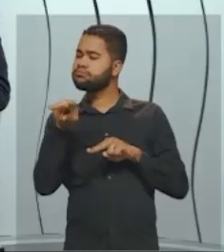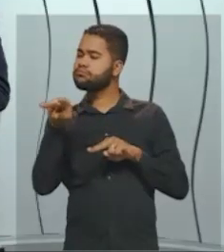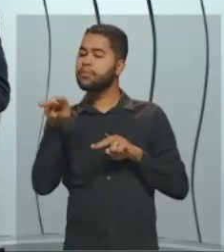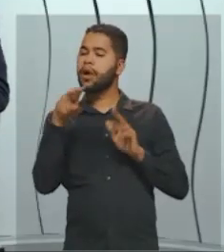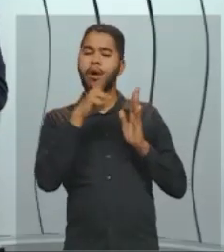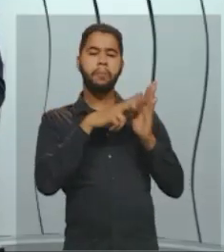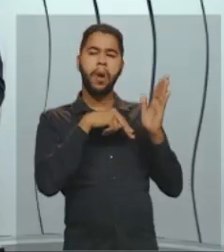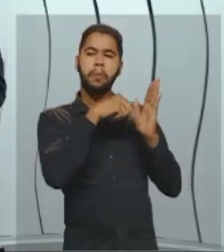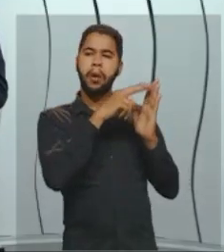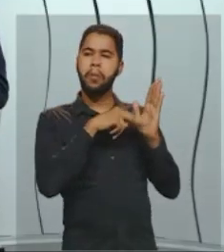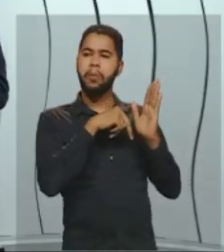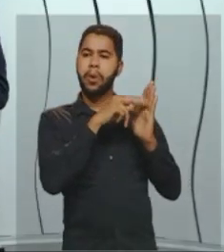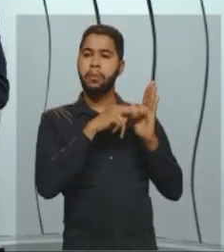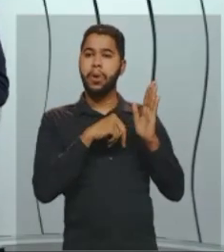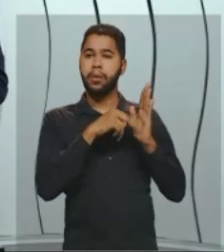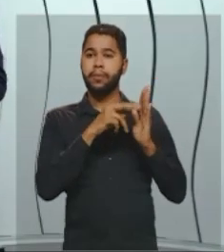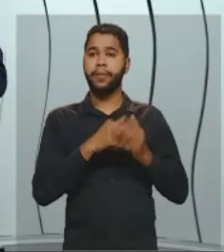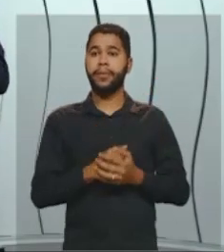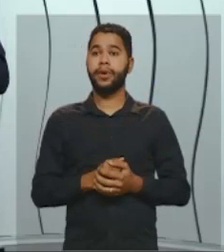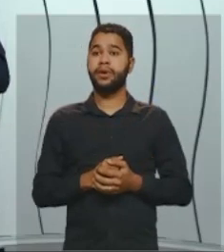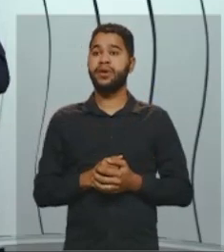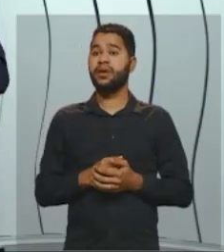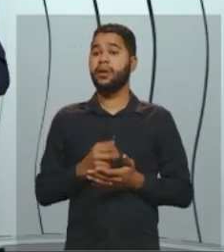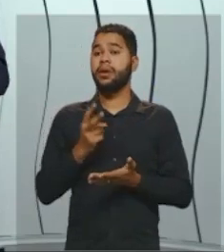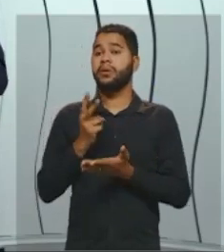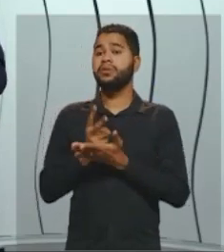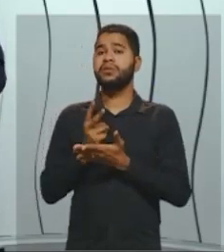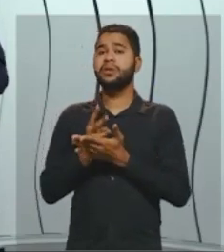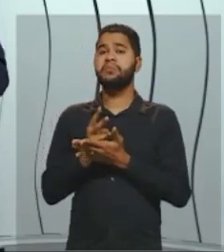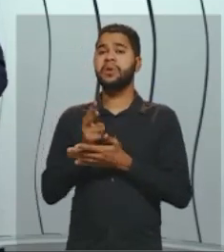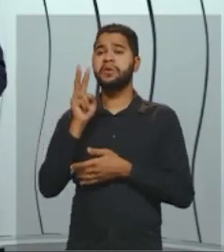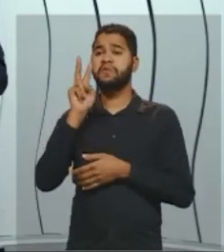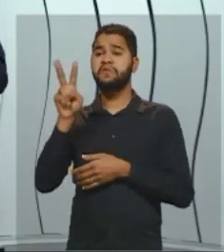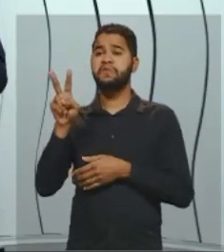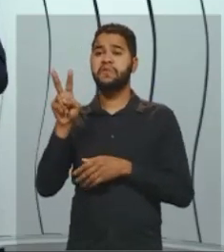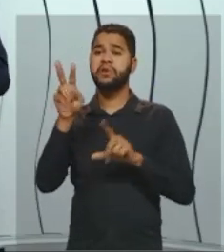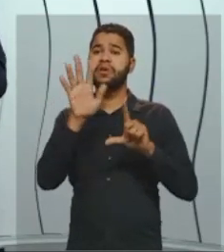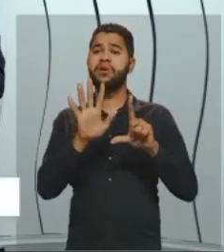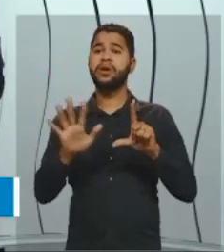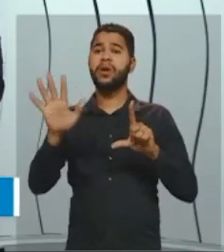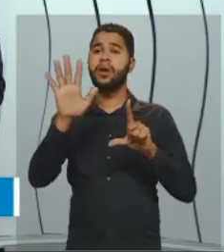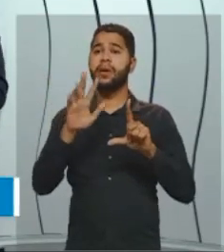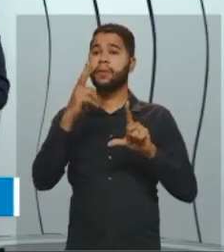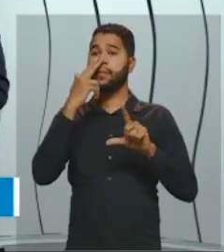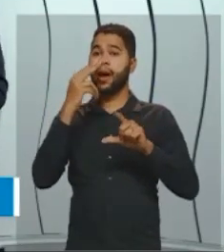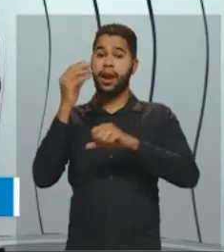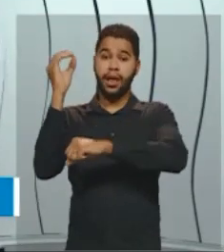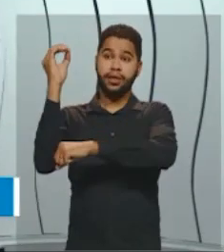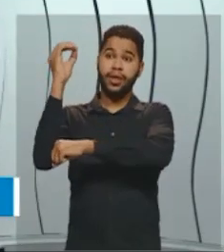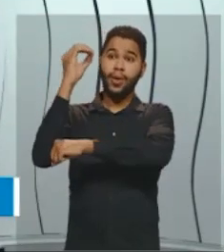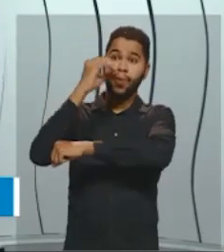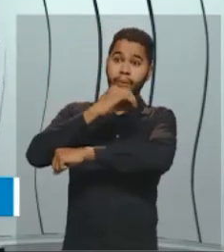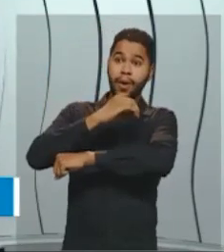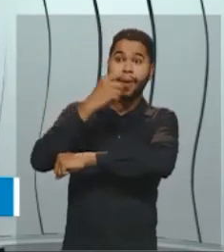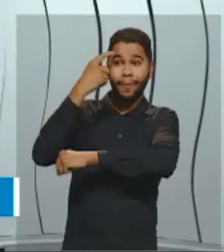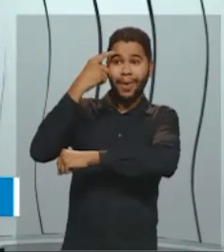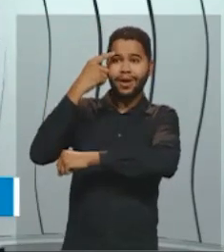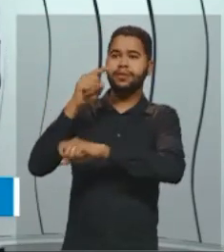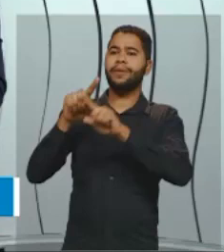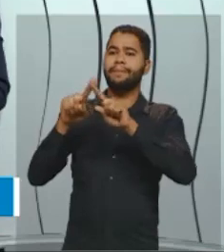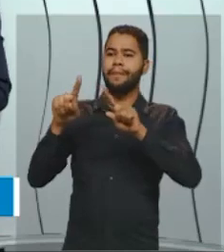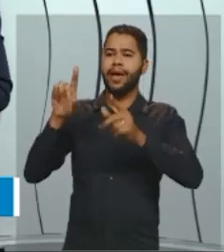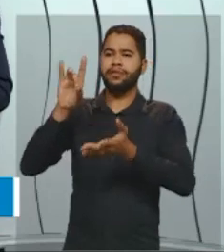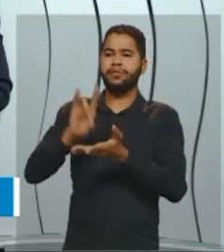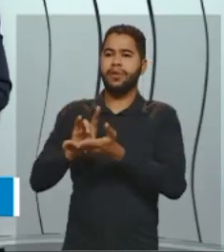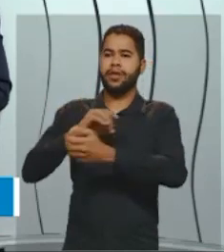eu achei que fosse, sempre vi isso aqui como um pôr do sol e não nascer do sol, sunset, em vez